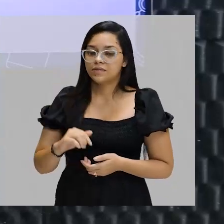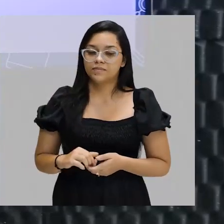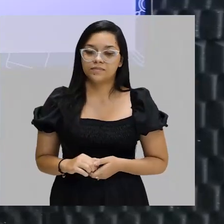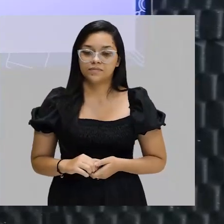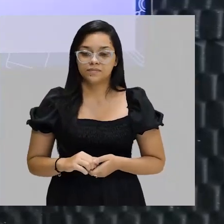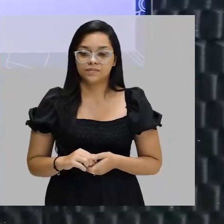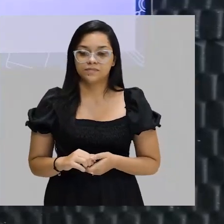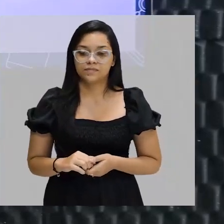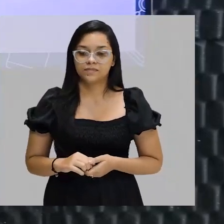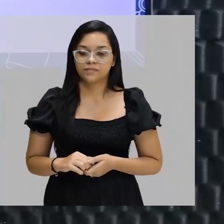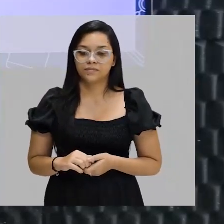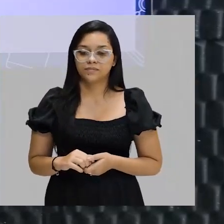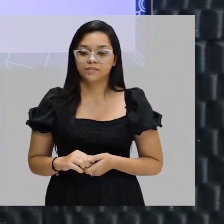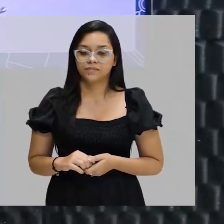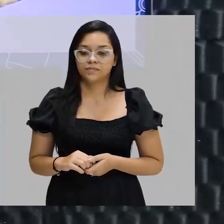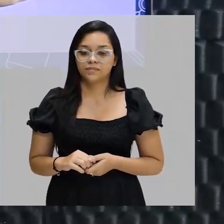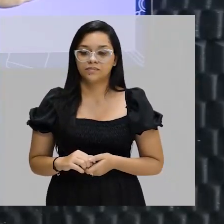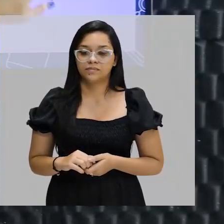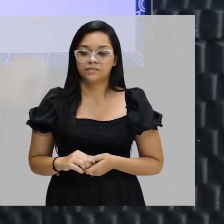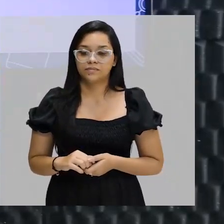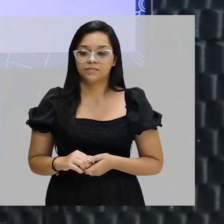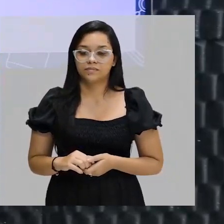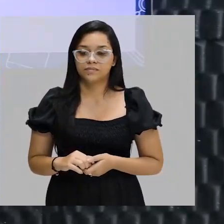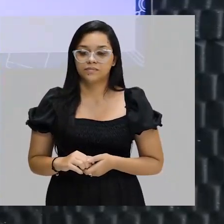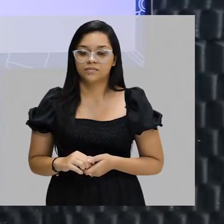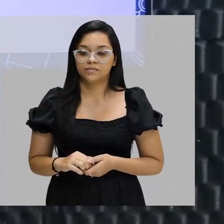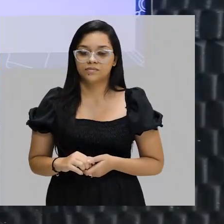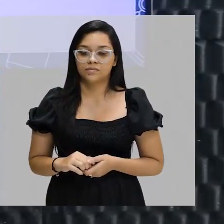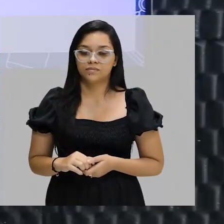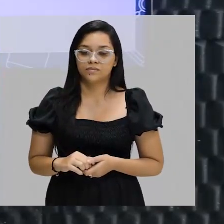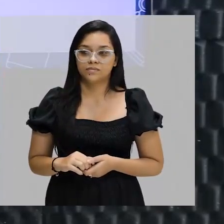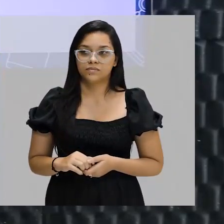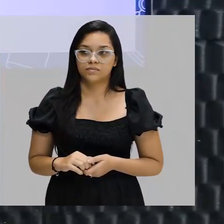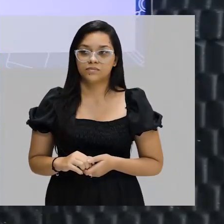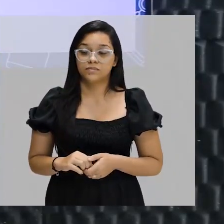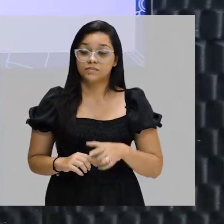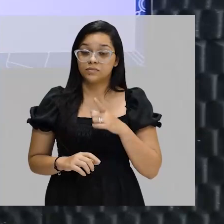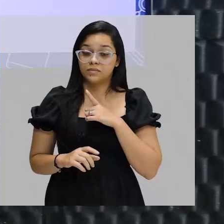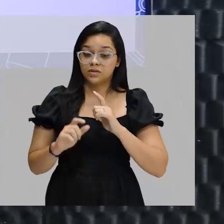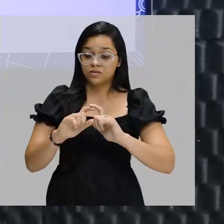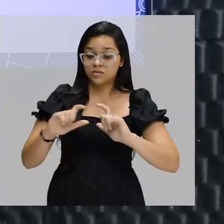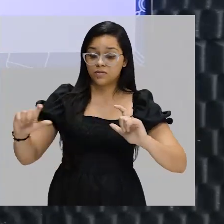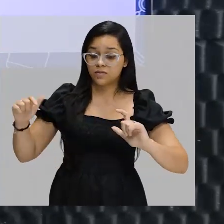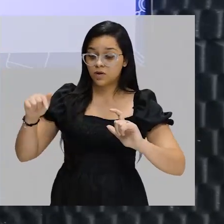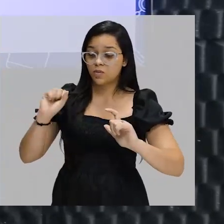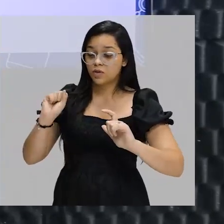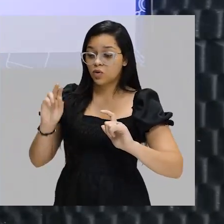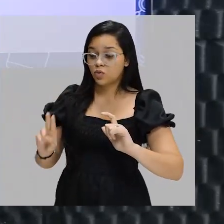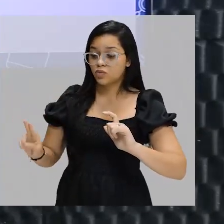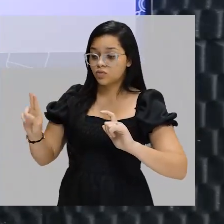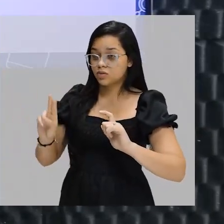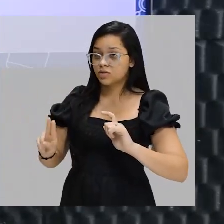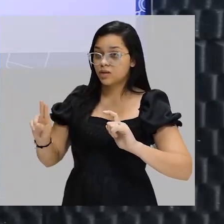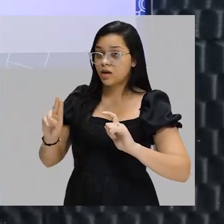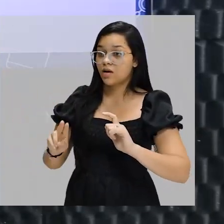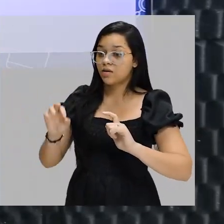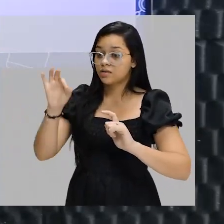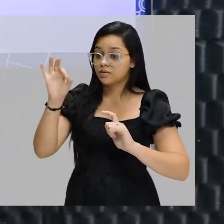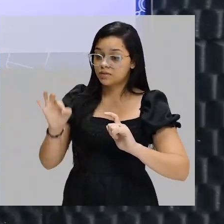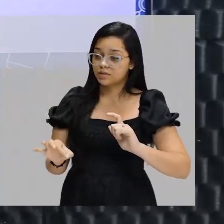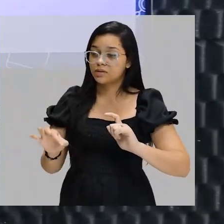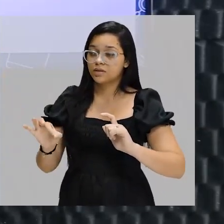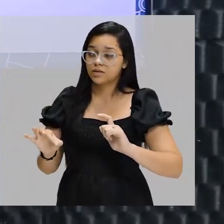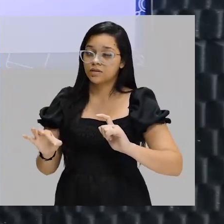sentença. He's the man sings very well. Eu tenho espaço para eu utilizar o pronome relativo